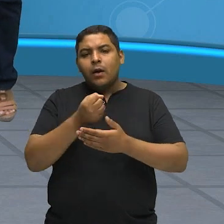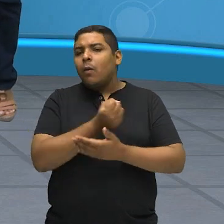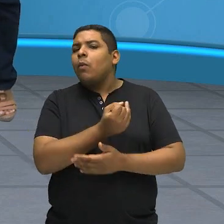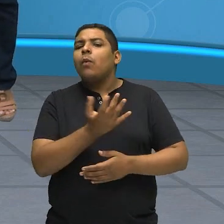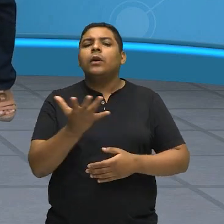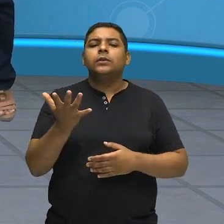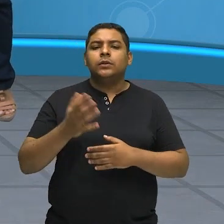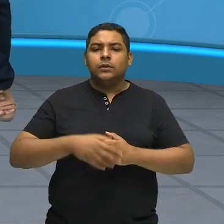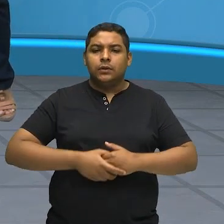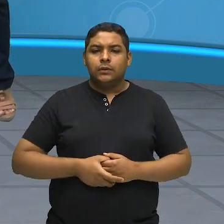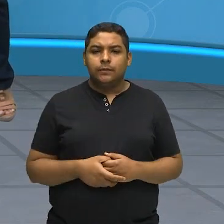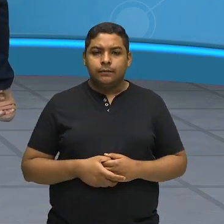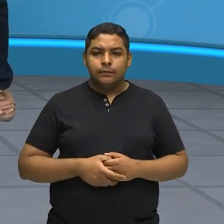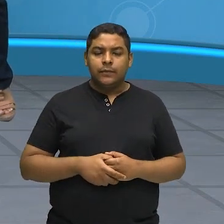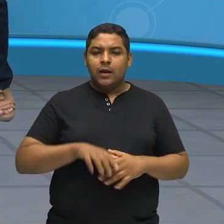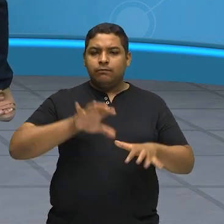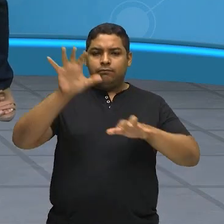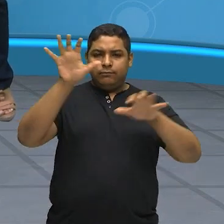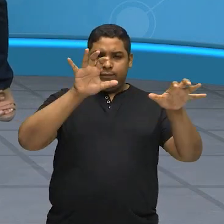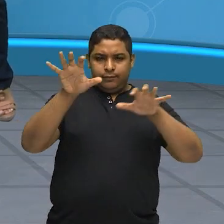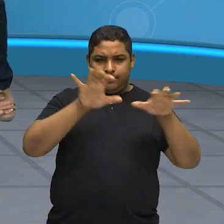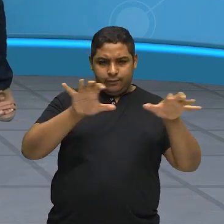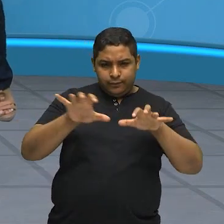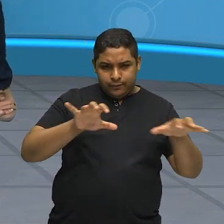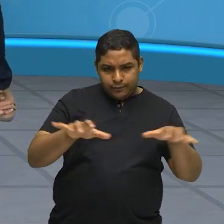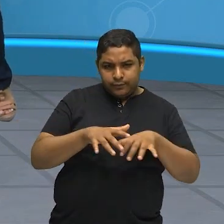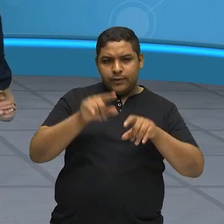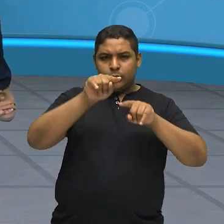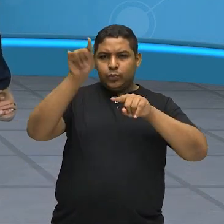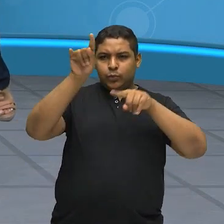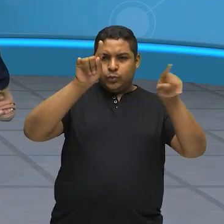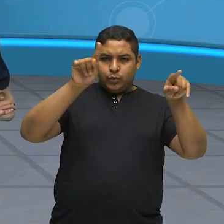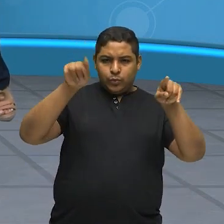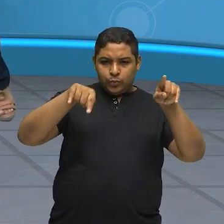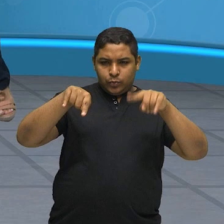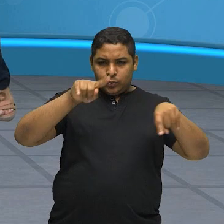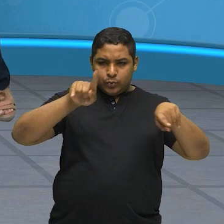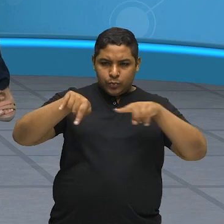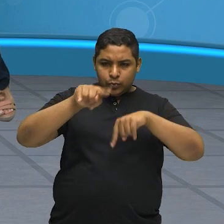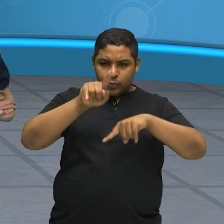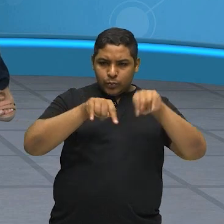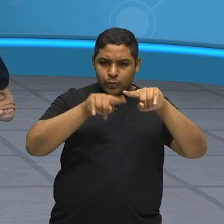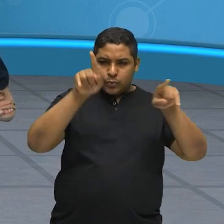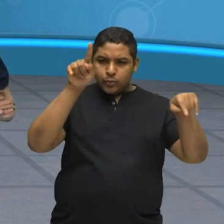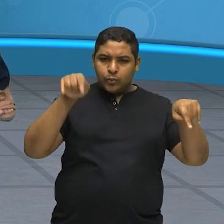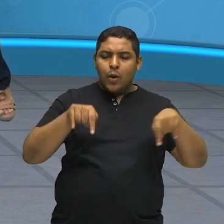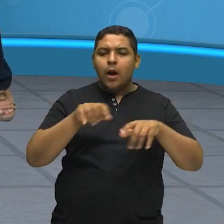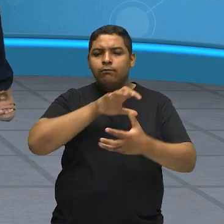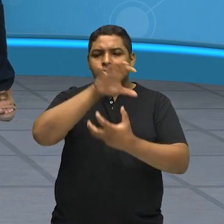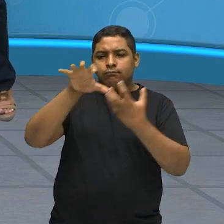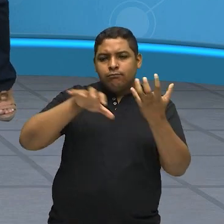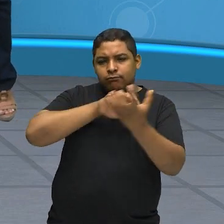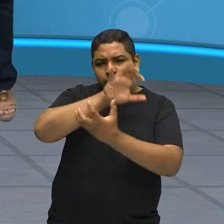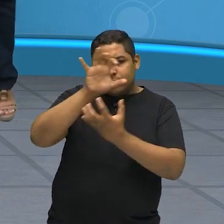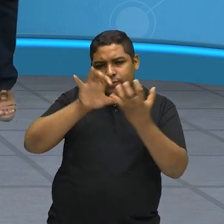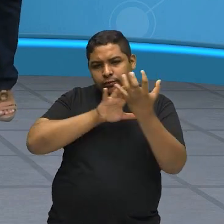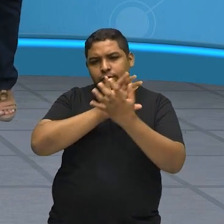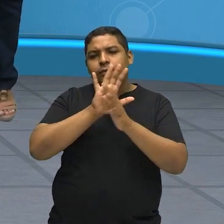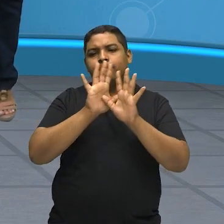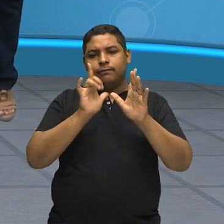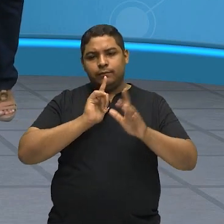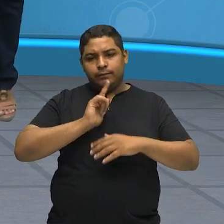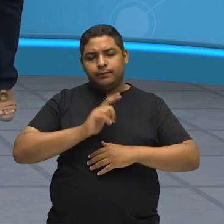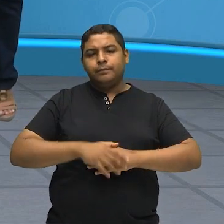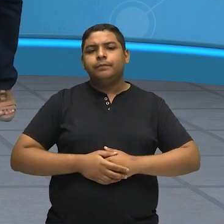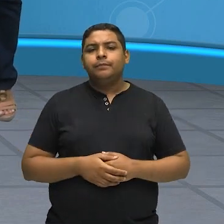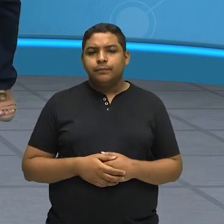Aqui nós temos a linha dispersa, ela está, como vocês podem ver, está uma distante da outra. Depois nós temos